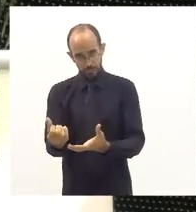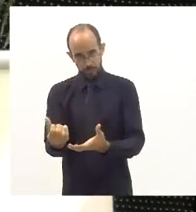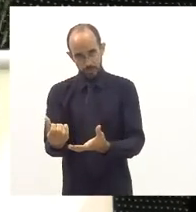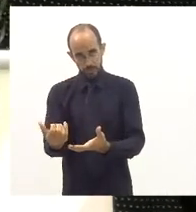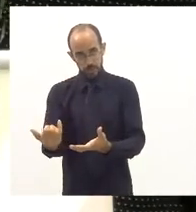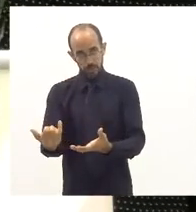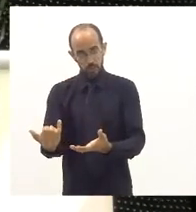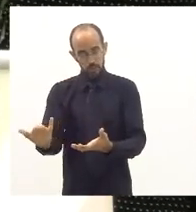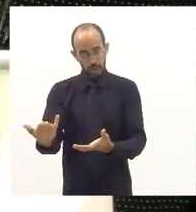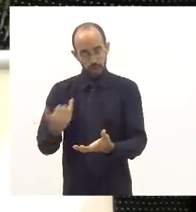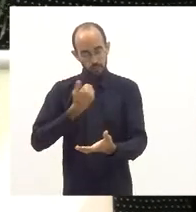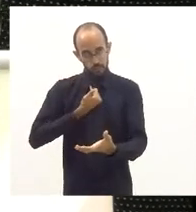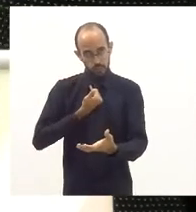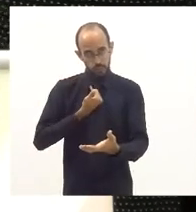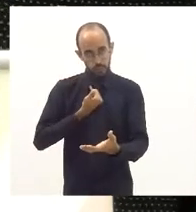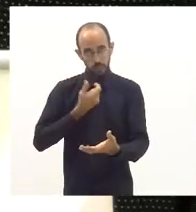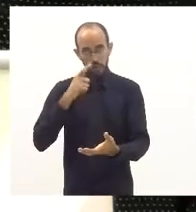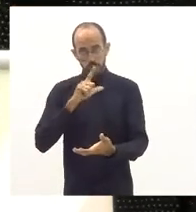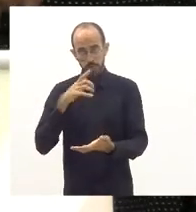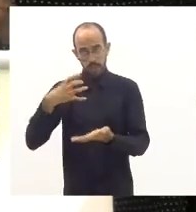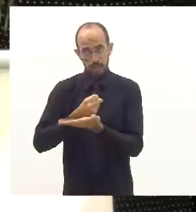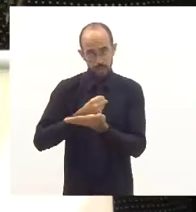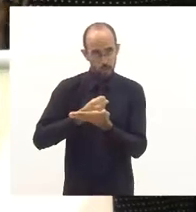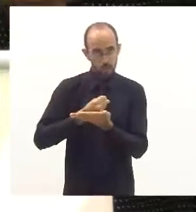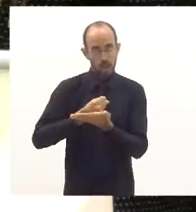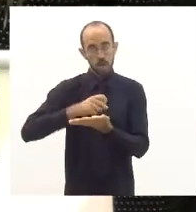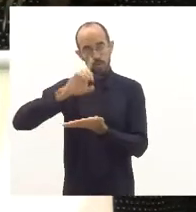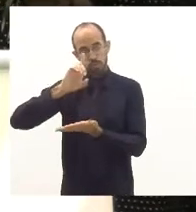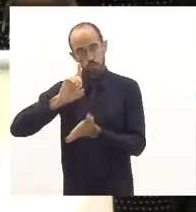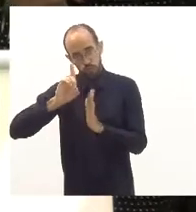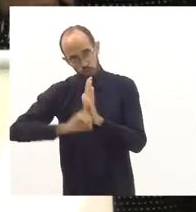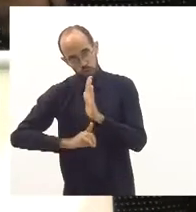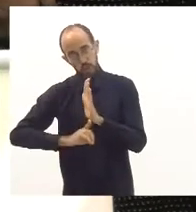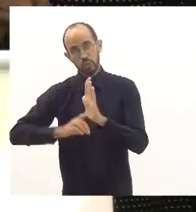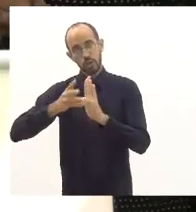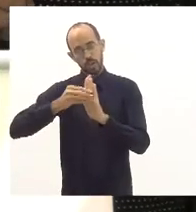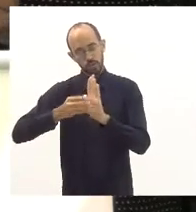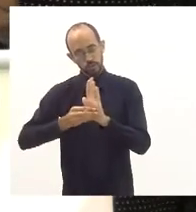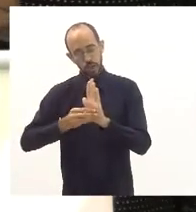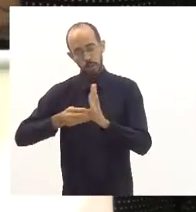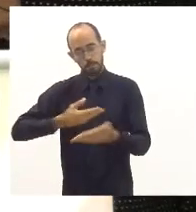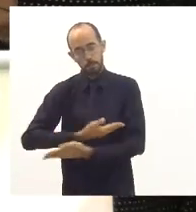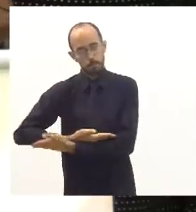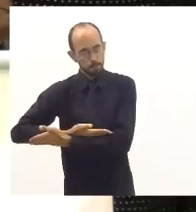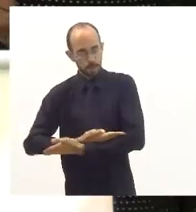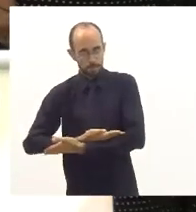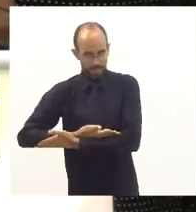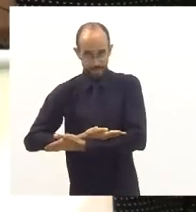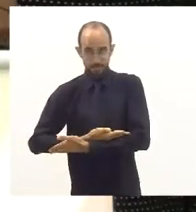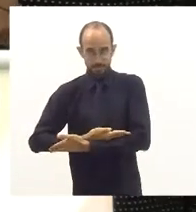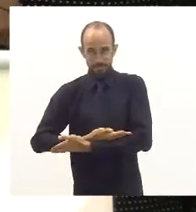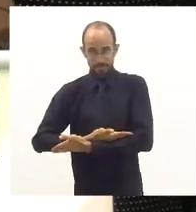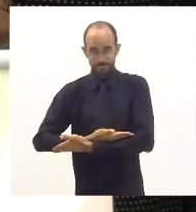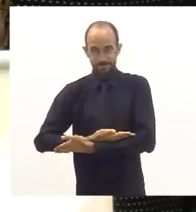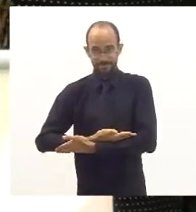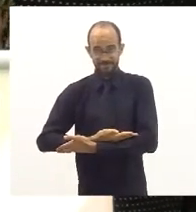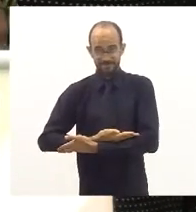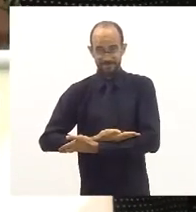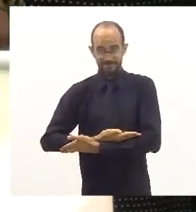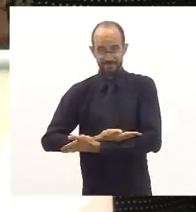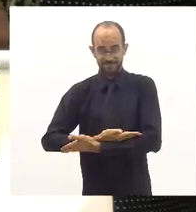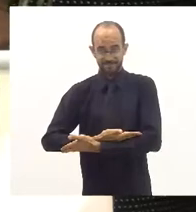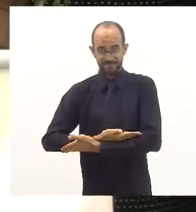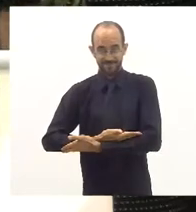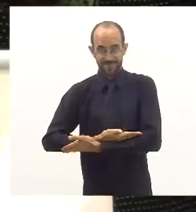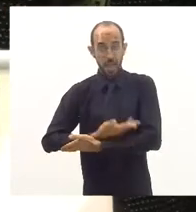procuram para poder assegurar o direito de registrar o seu bebê nos seus nomes. Gente, isso chega a